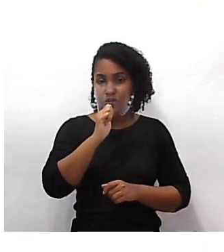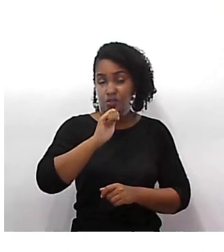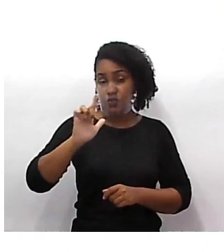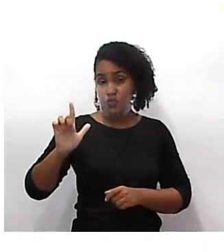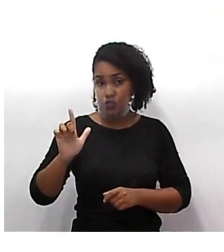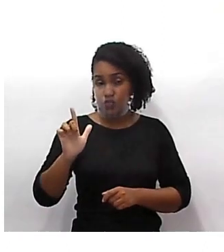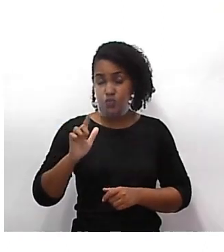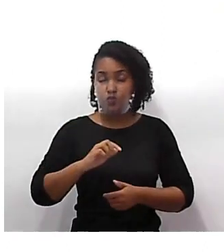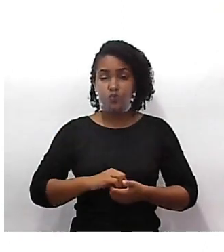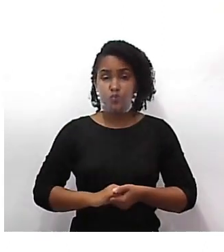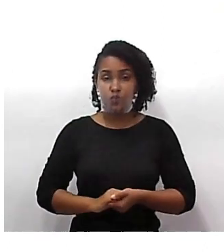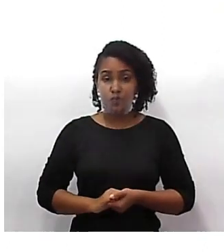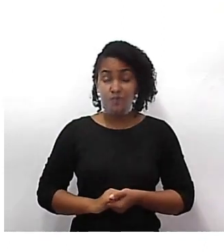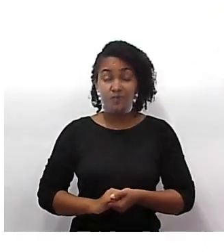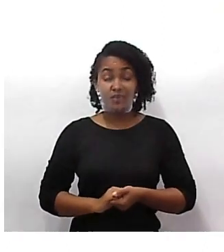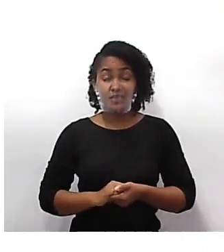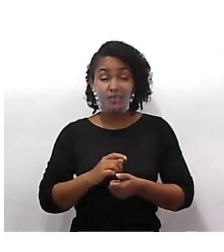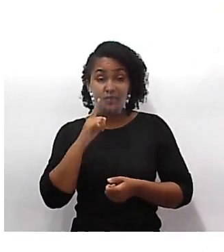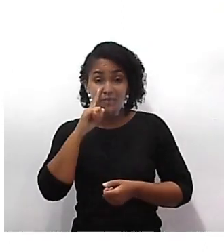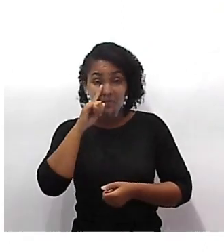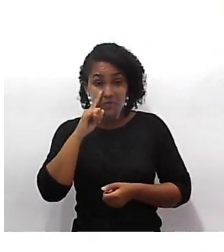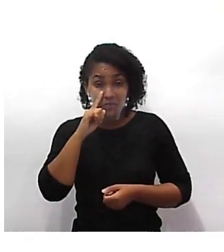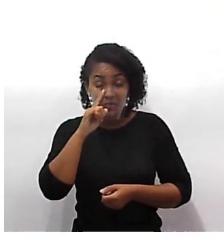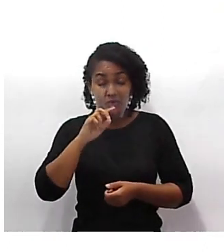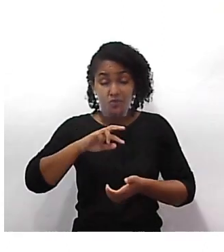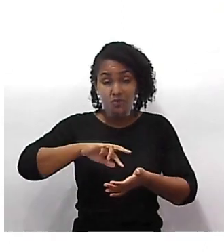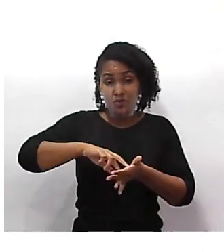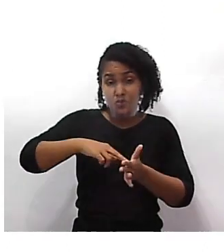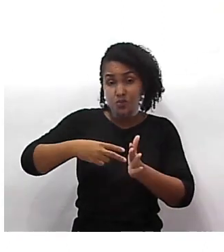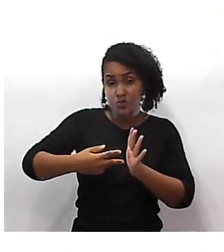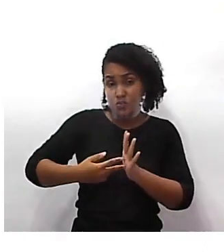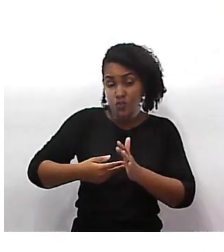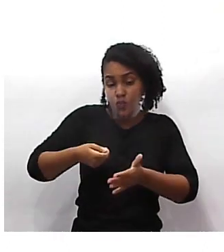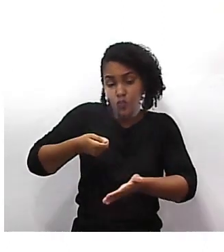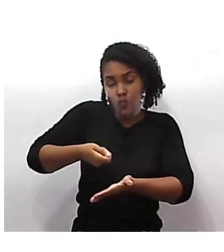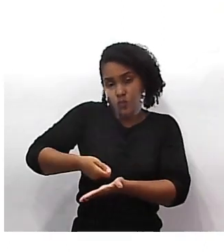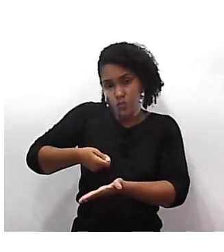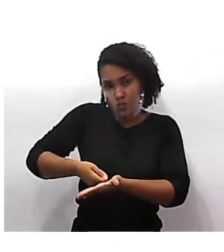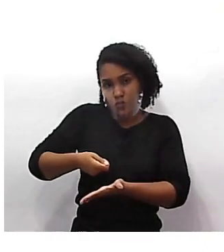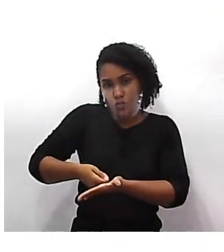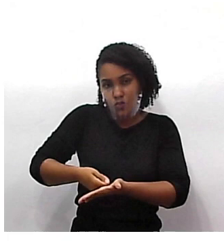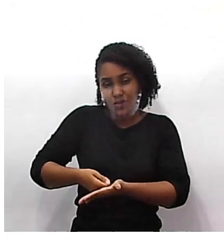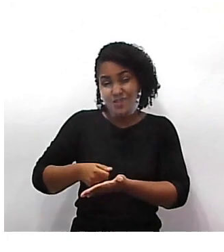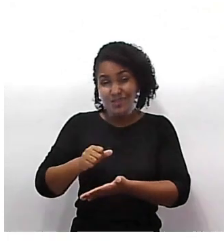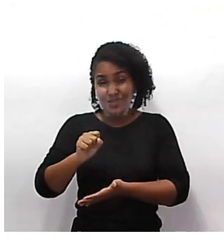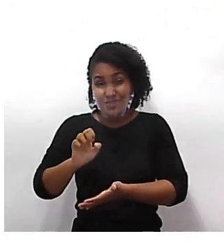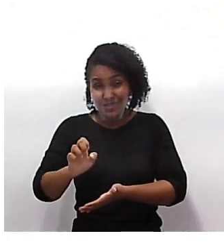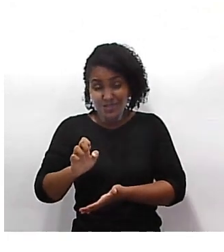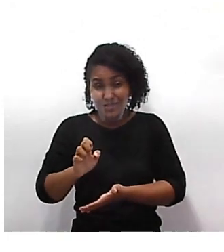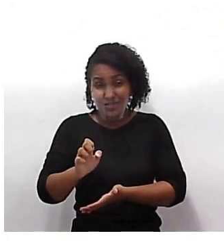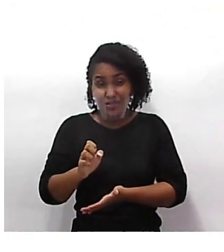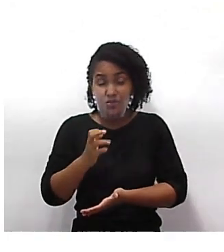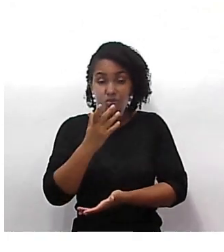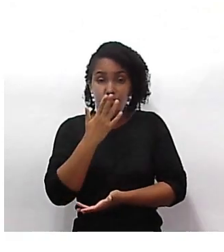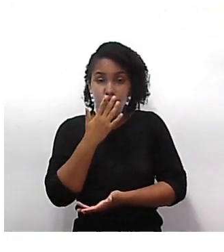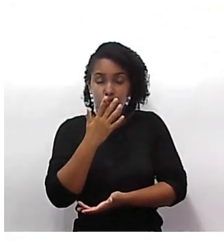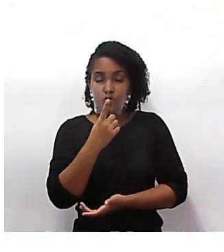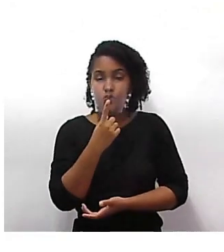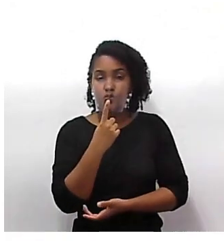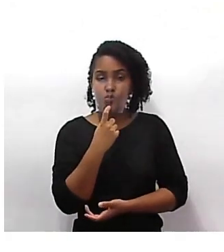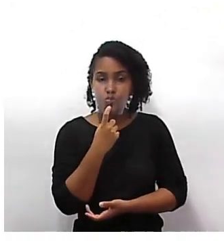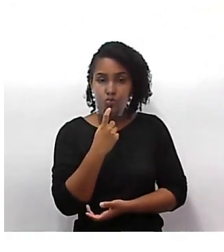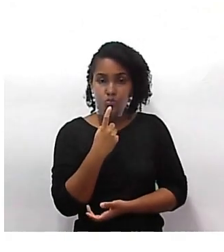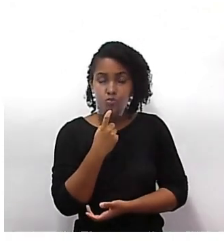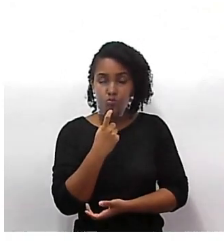cor azul, esse risco se torna-se uso obrigatório. E se tiver vermelha, né,